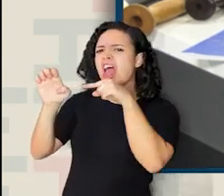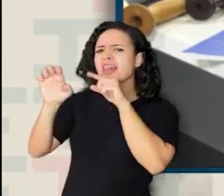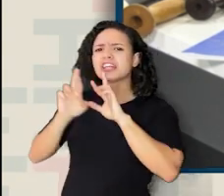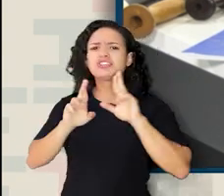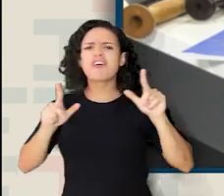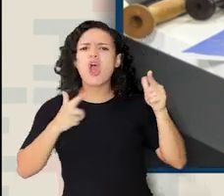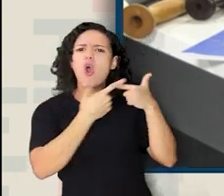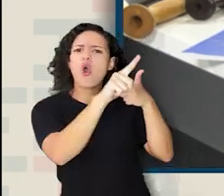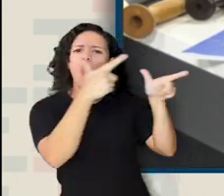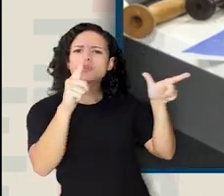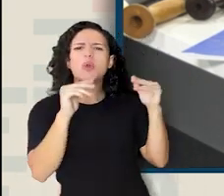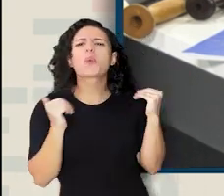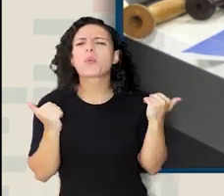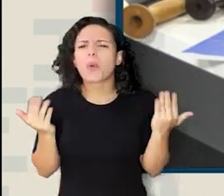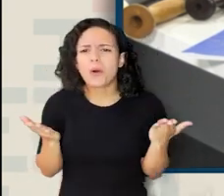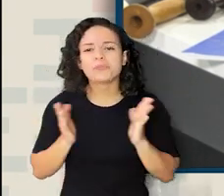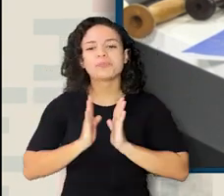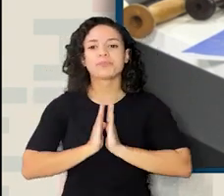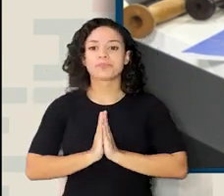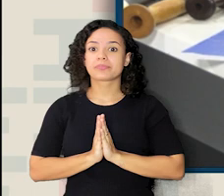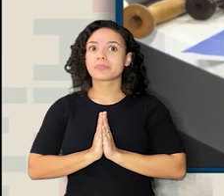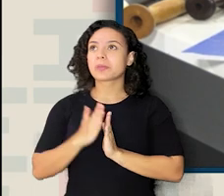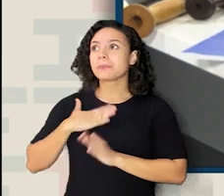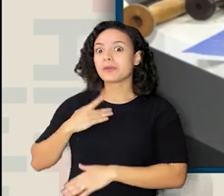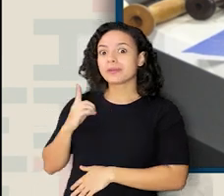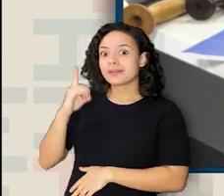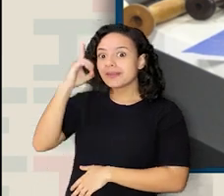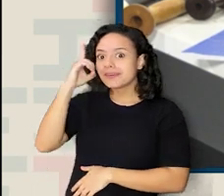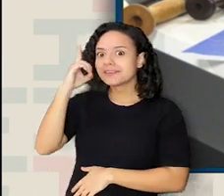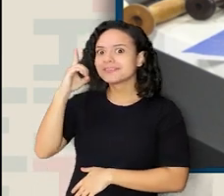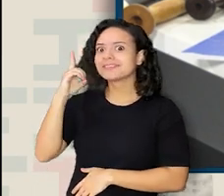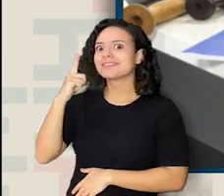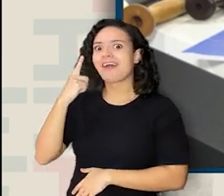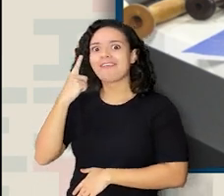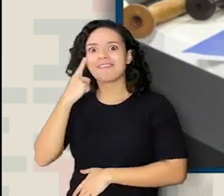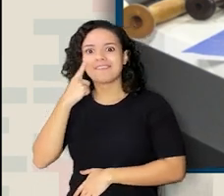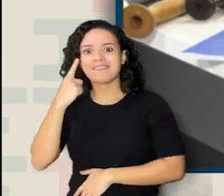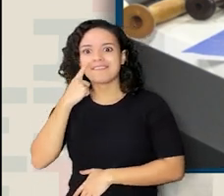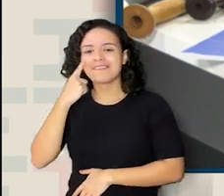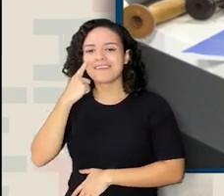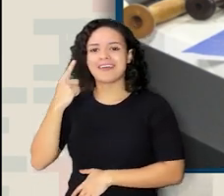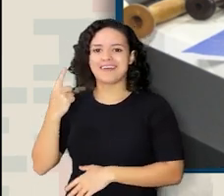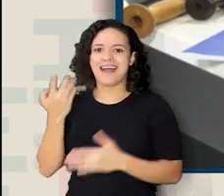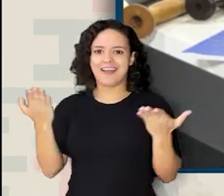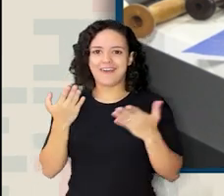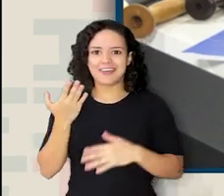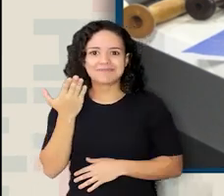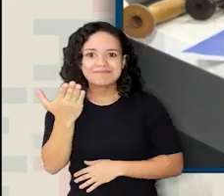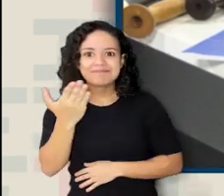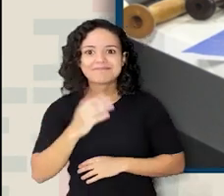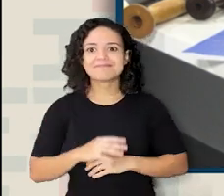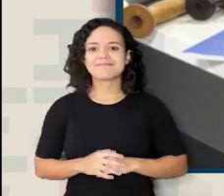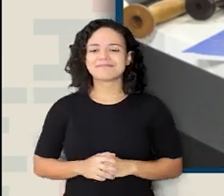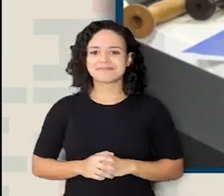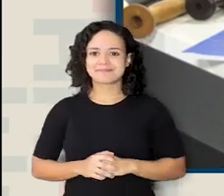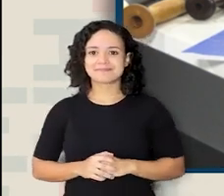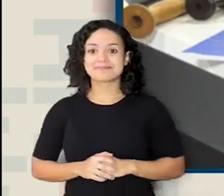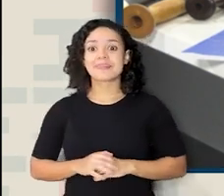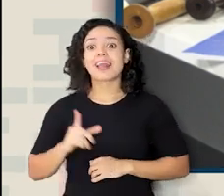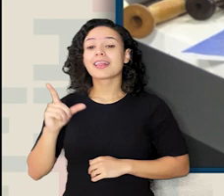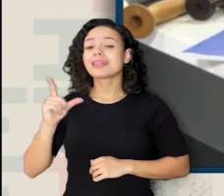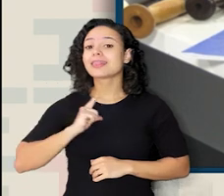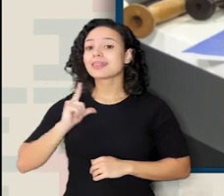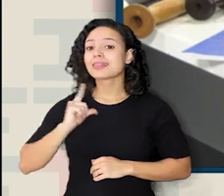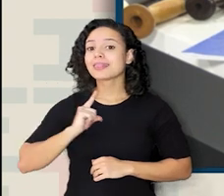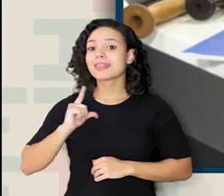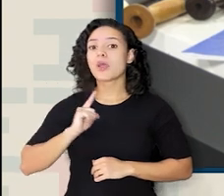doce dessas outras flautas? Meu Deus, vou virar ela aqui. Olha, nós